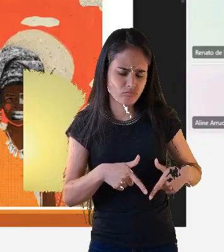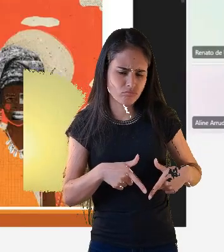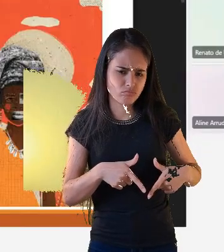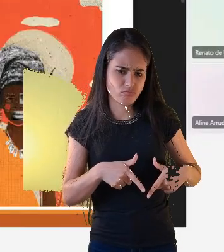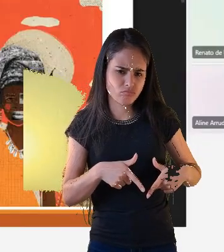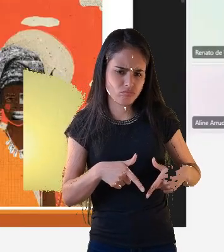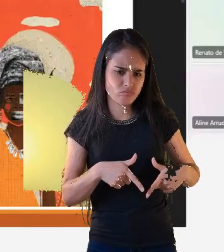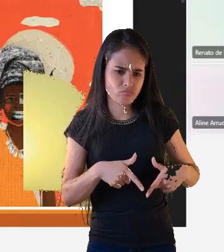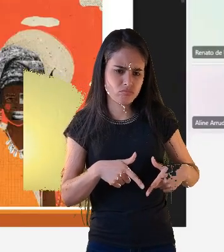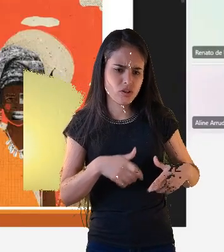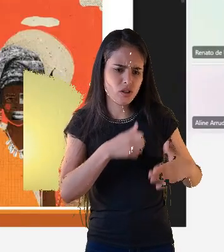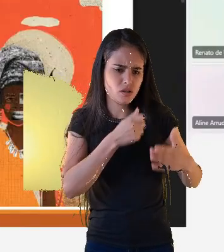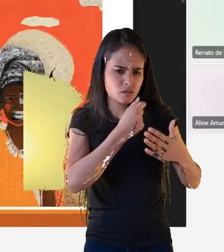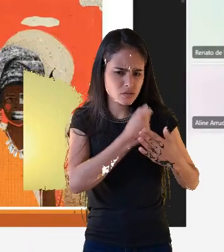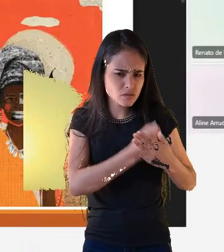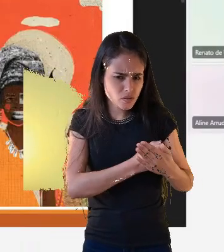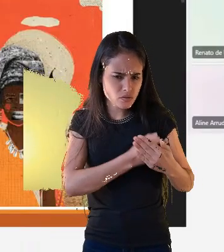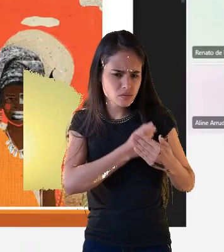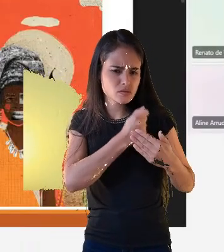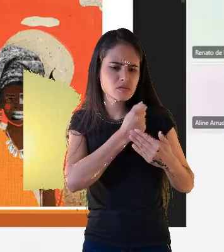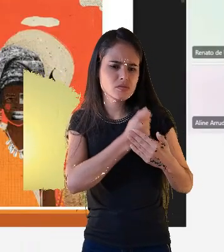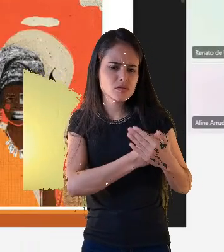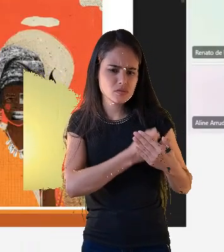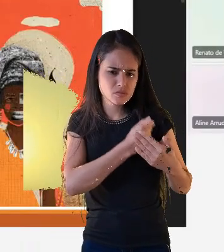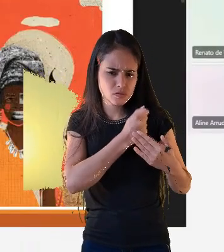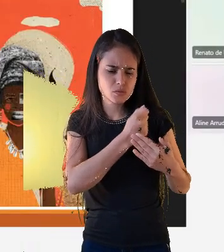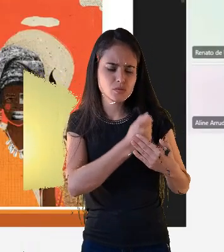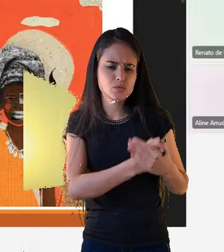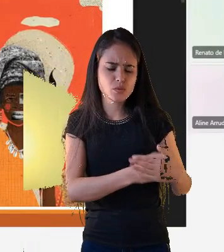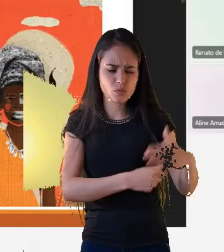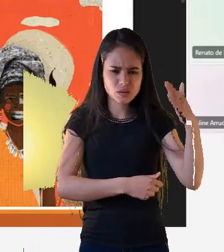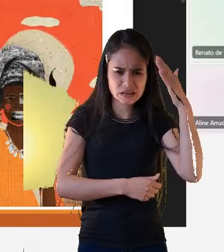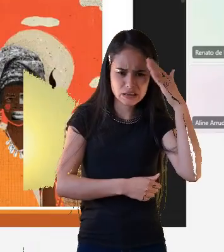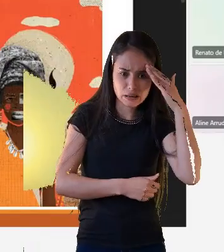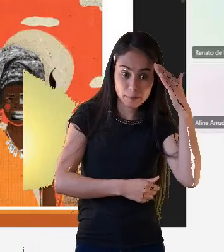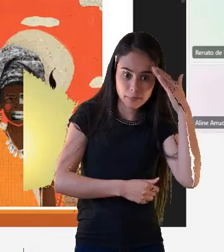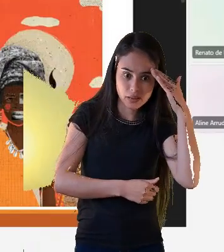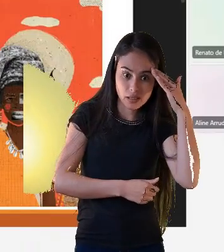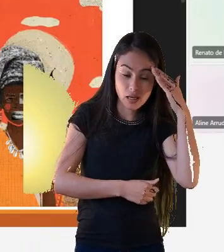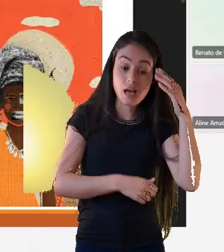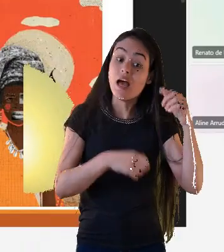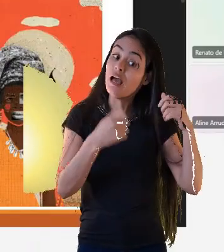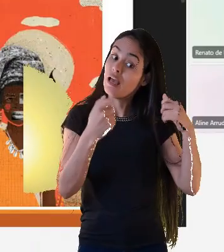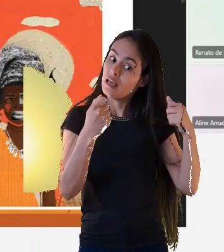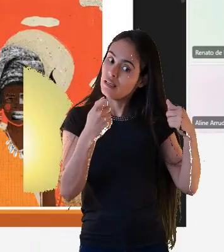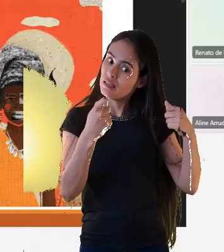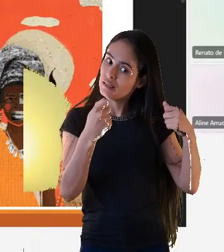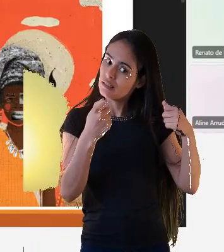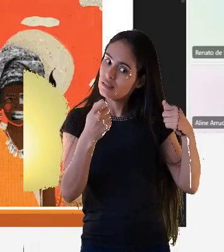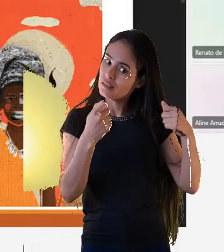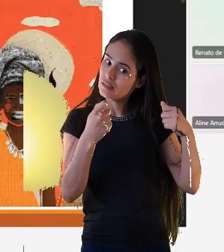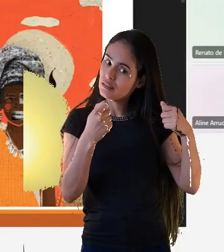da escravatura. Então, a Dandara, ela lutou, assim, ela era uma grande